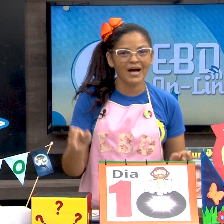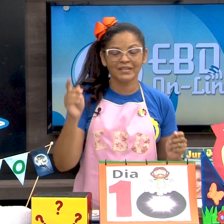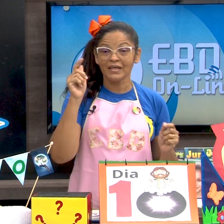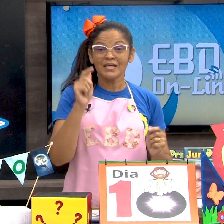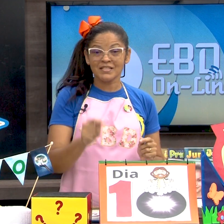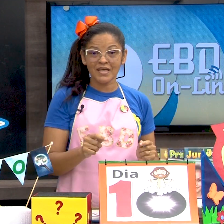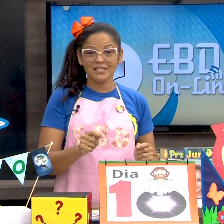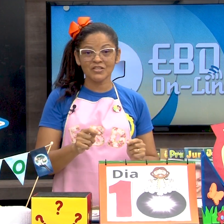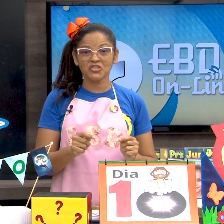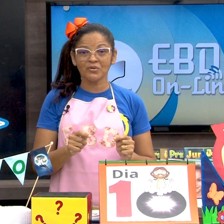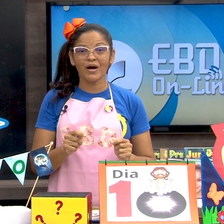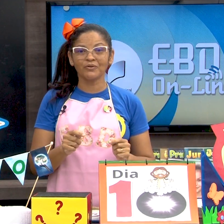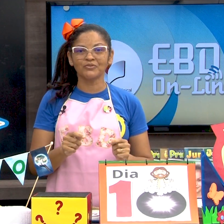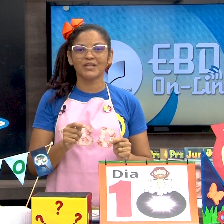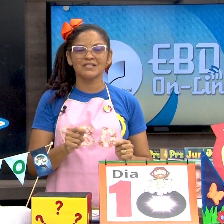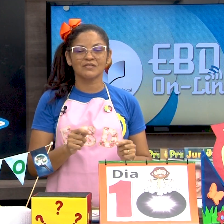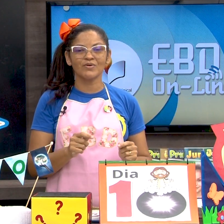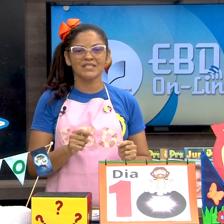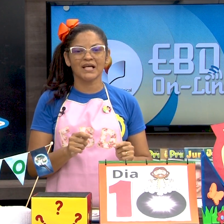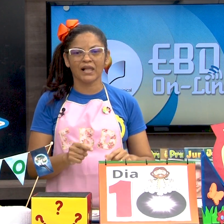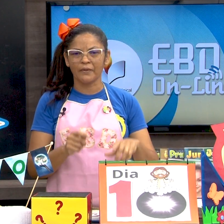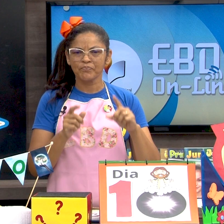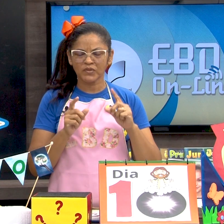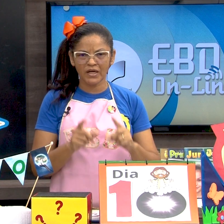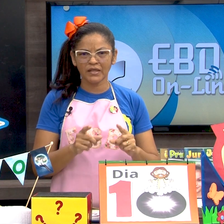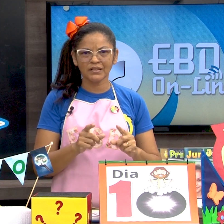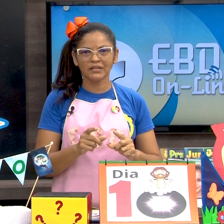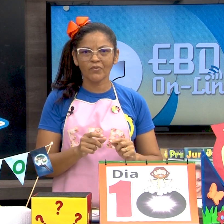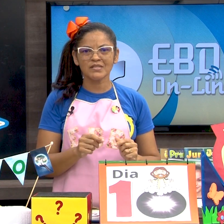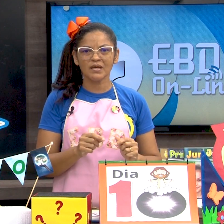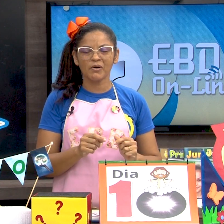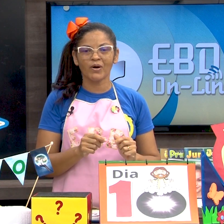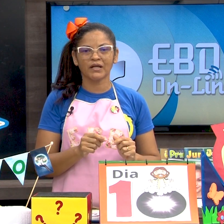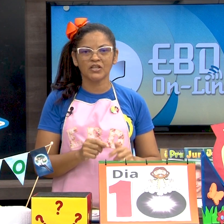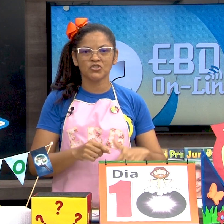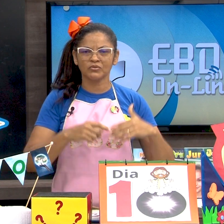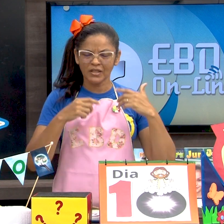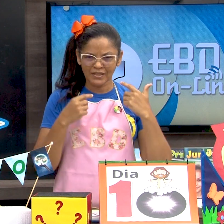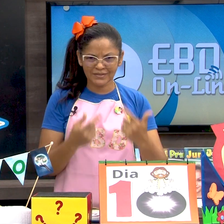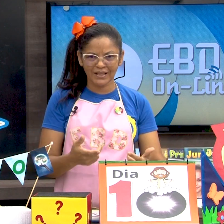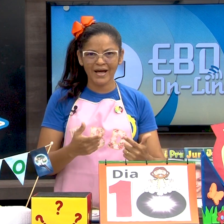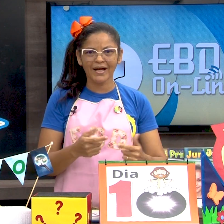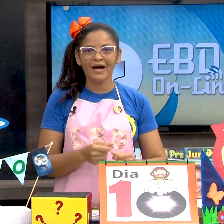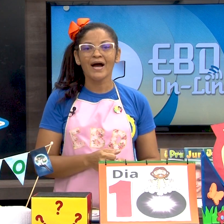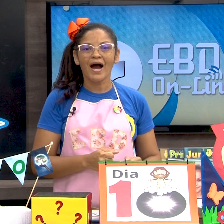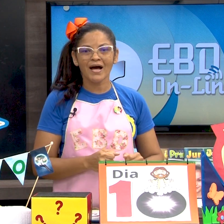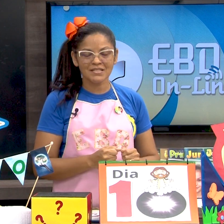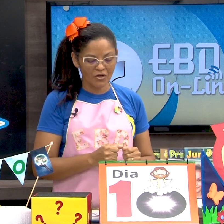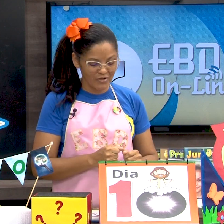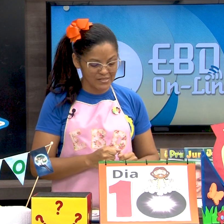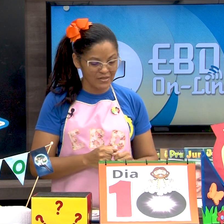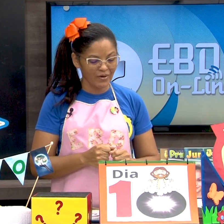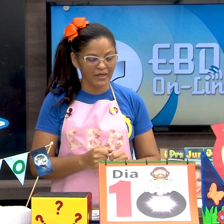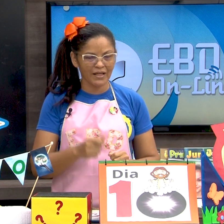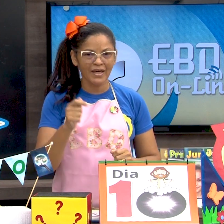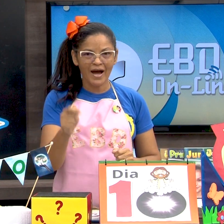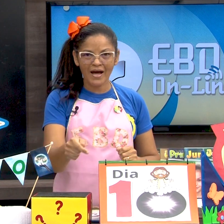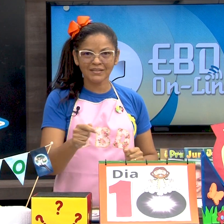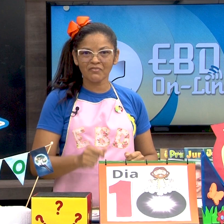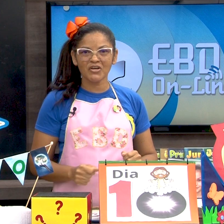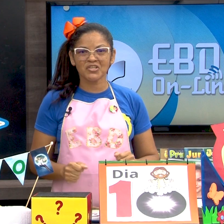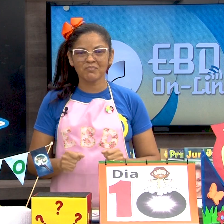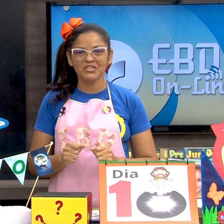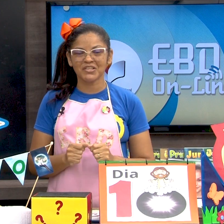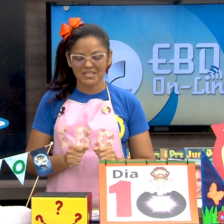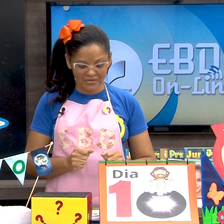oportunidade se existe um aluno na sua sala que ainda não recebeu a Cristo traga a salvação a ele